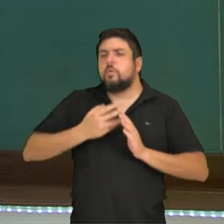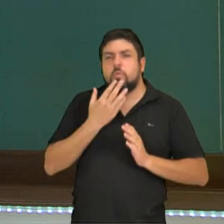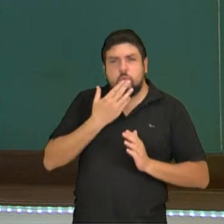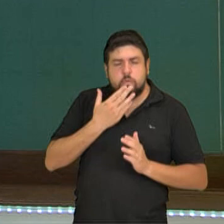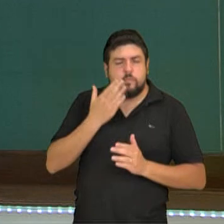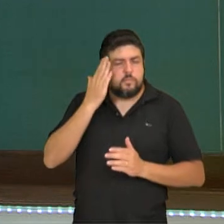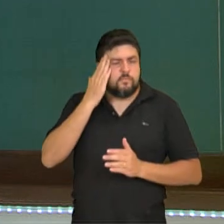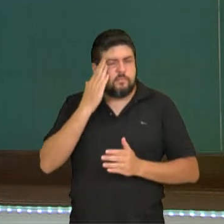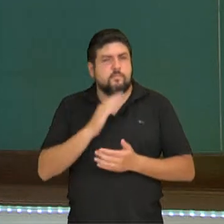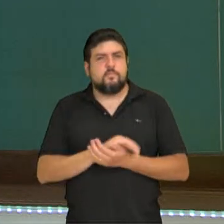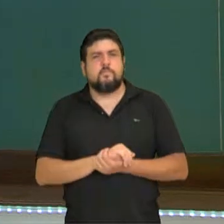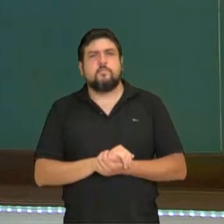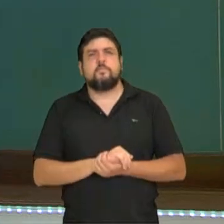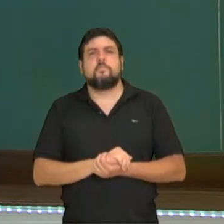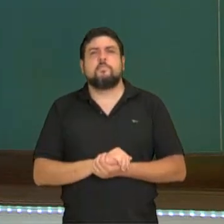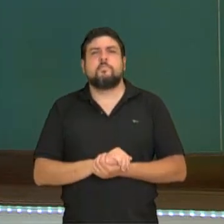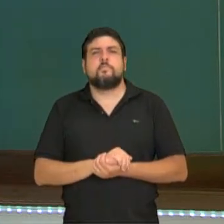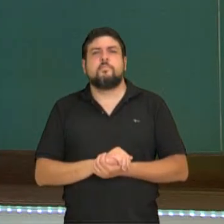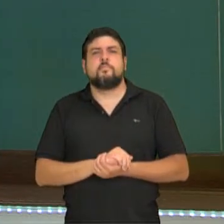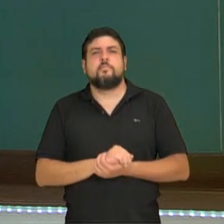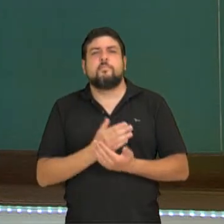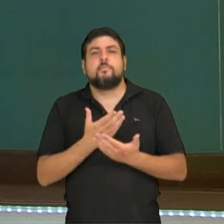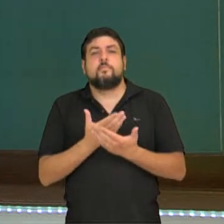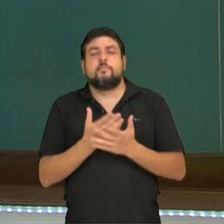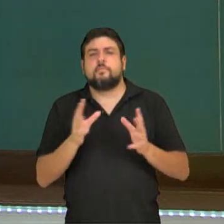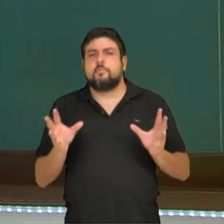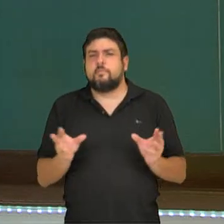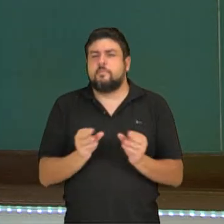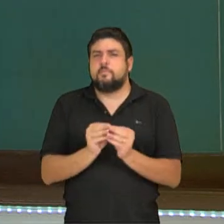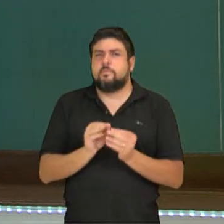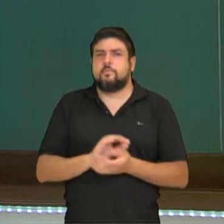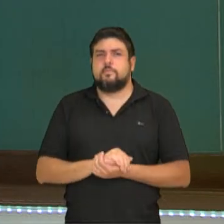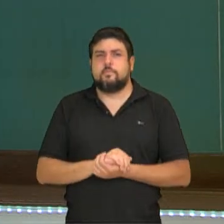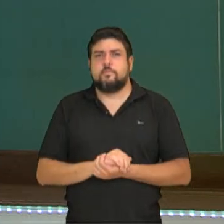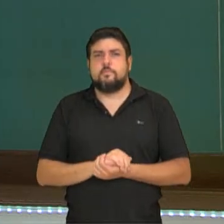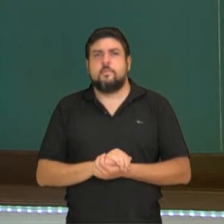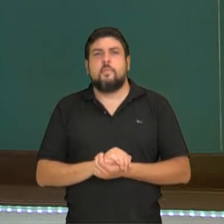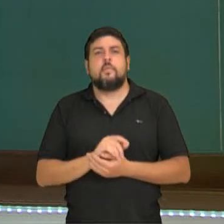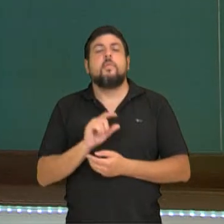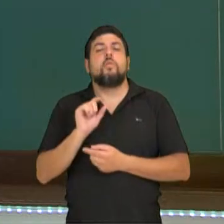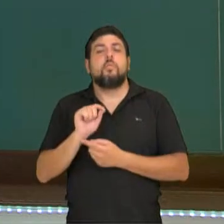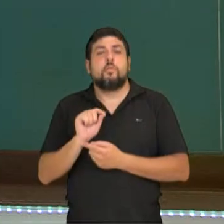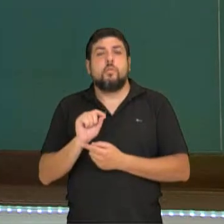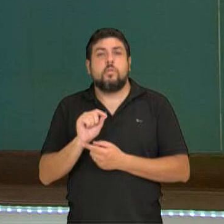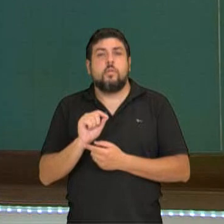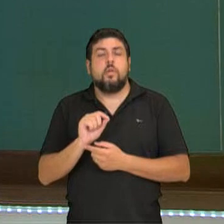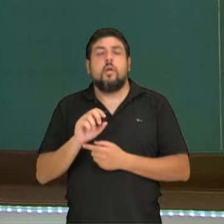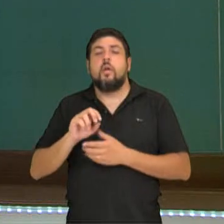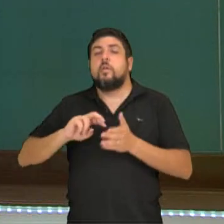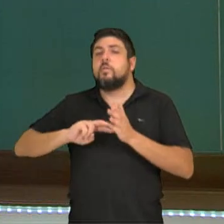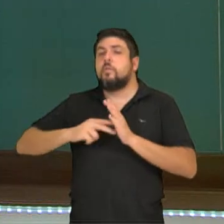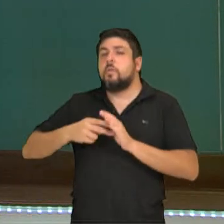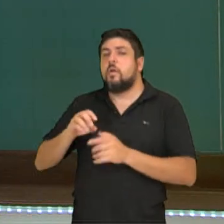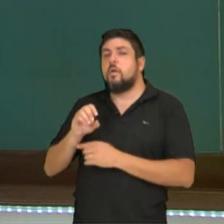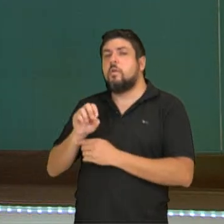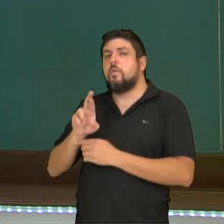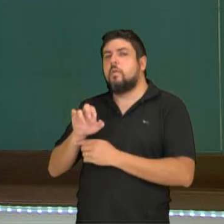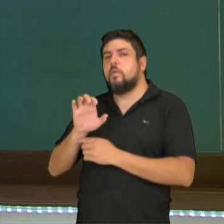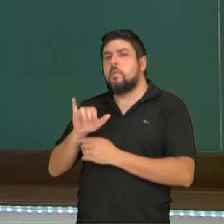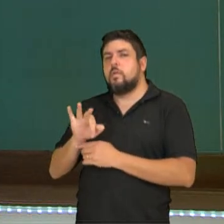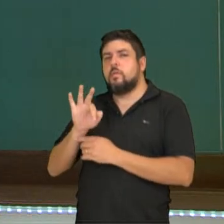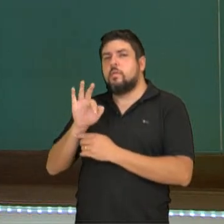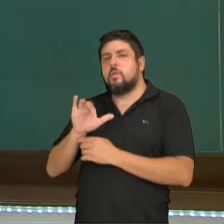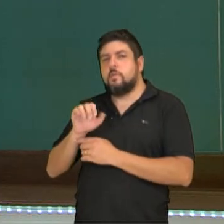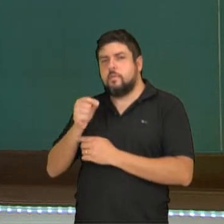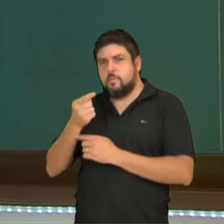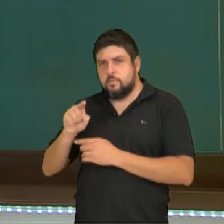tá? E o que a gente viu nessa nossa aula de hoje? A gente viu a definição de orientação, o histórico, os